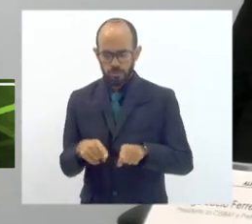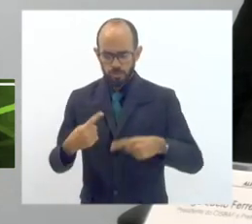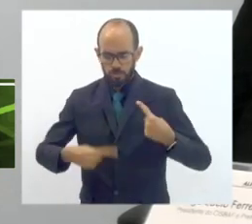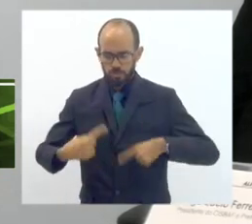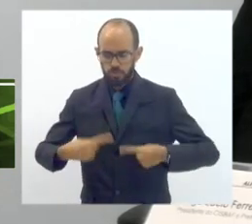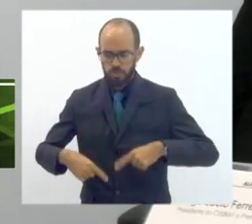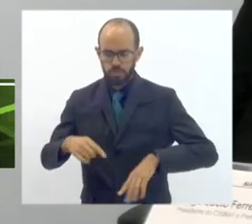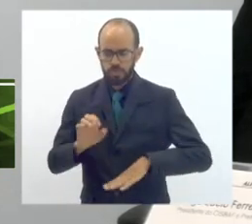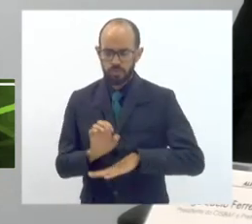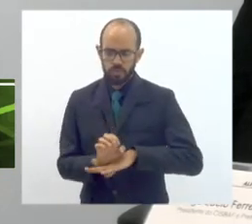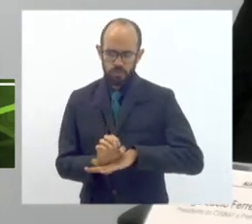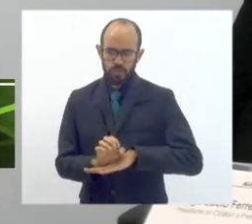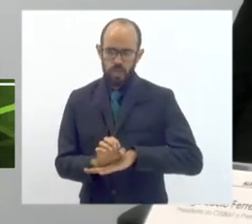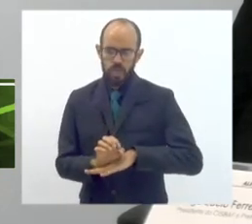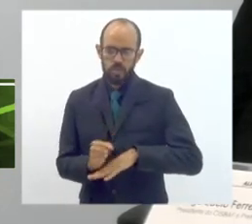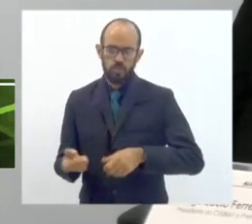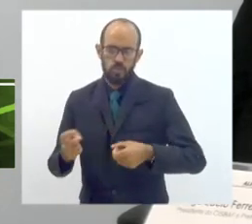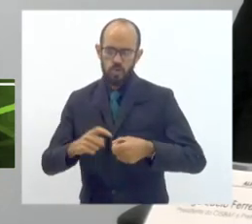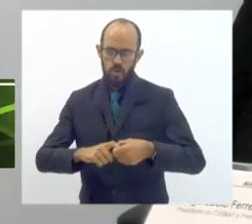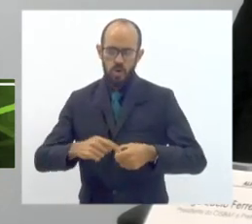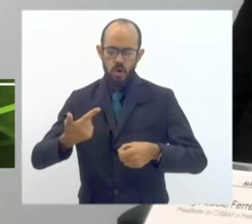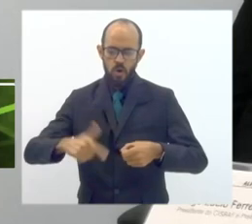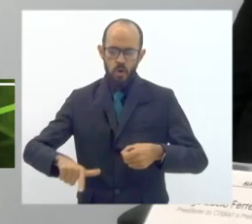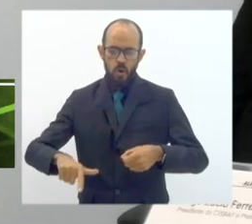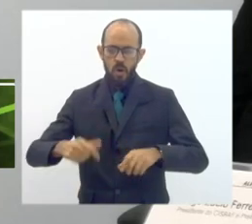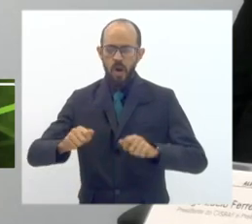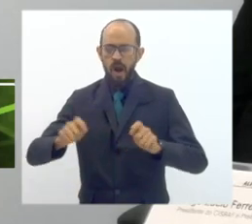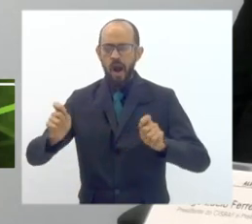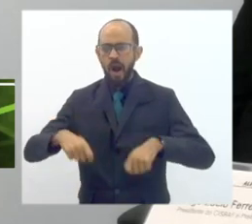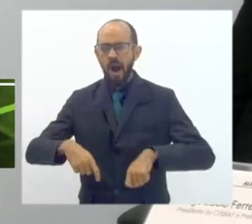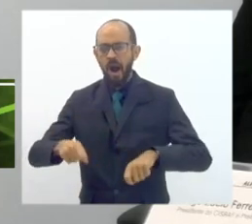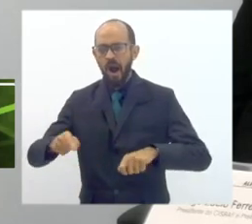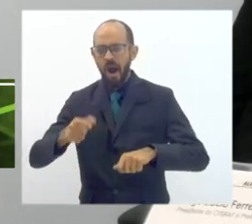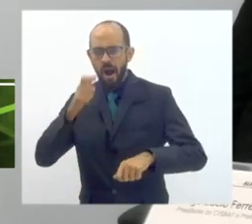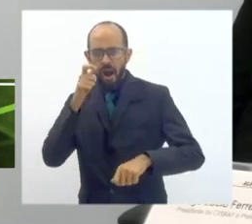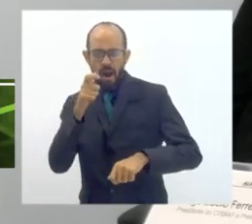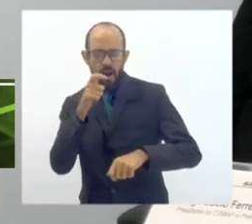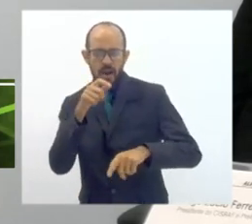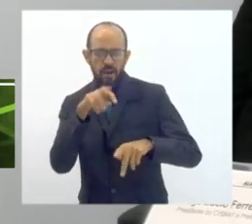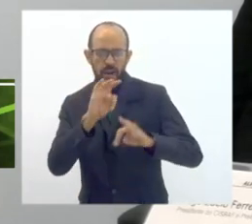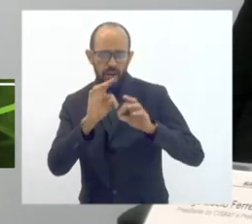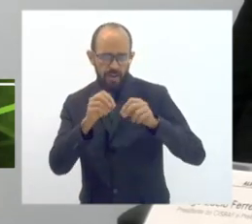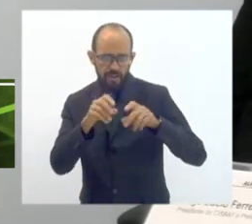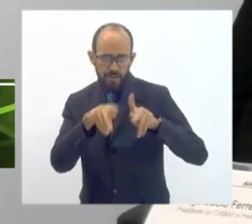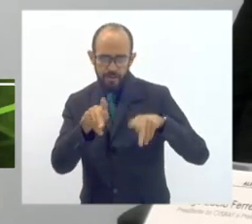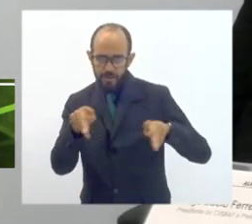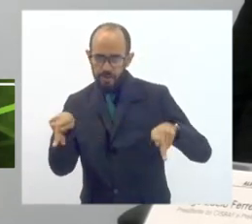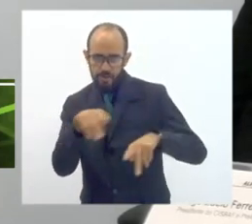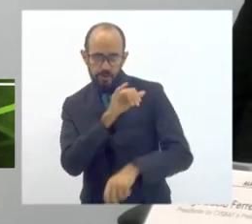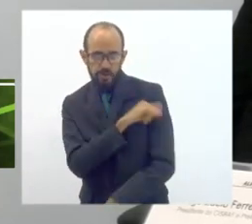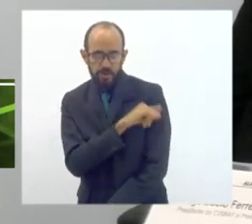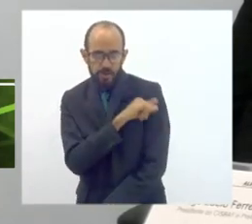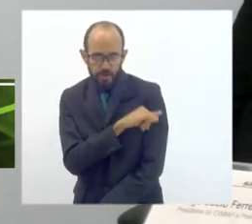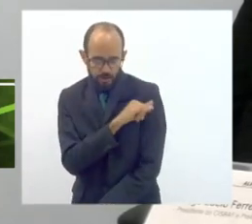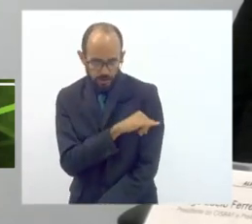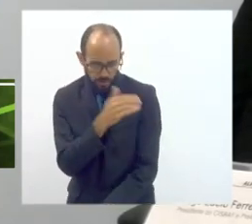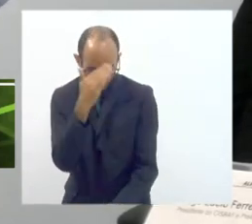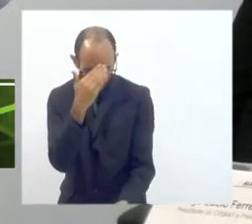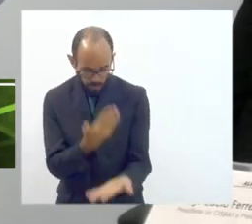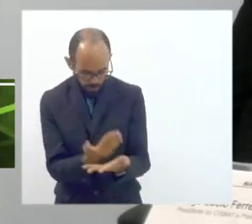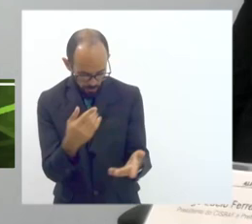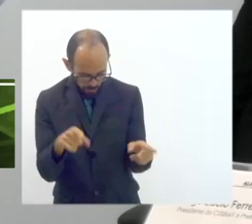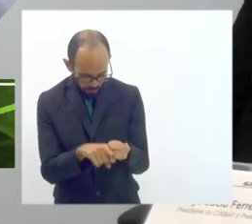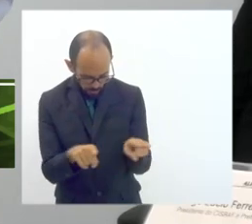de consórcio que está sendo prevista, outras possibilidades de interesse de toda a população fluminense. Então, assim, acredito que, além